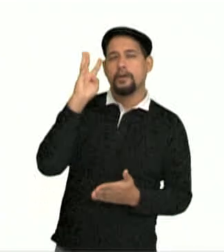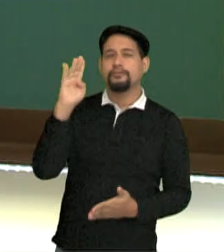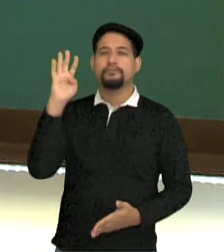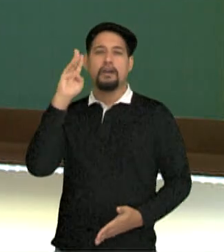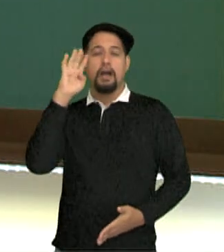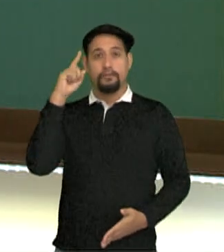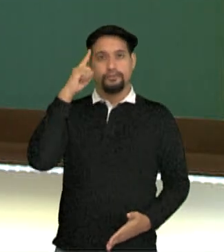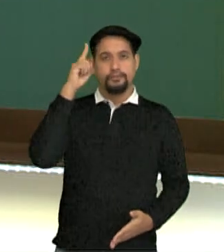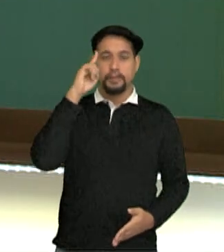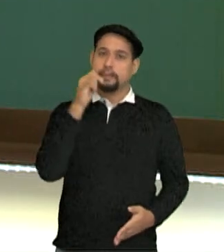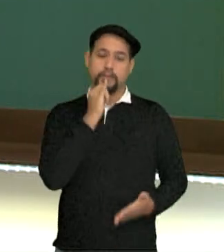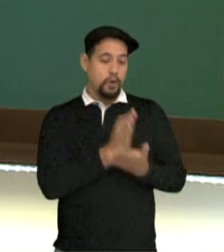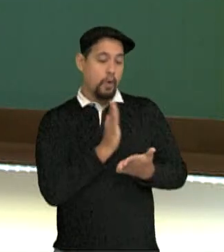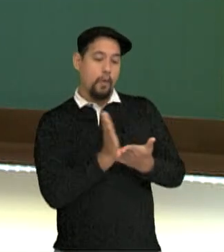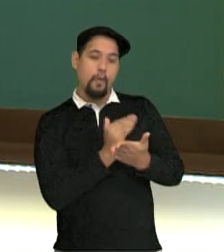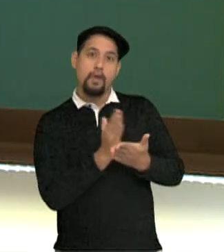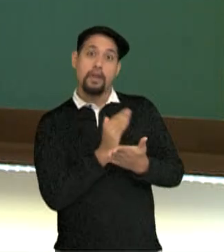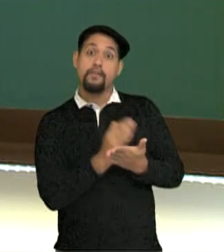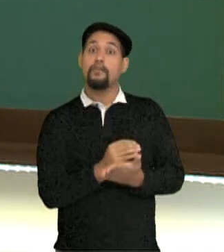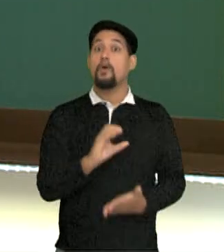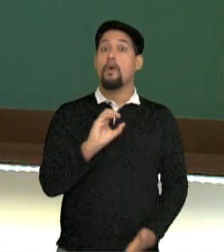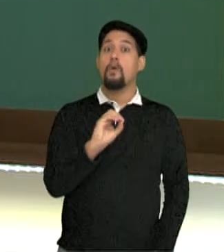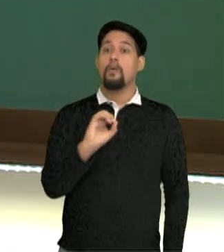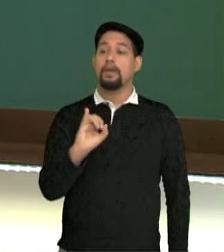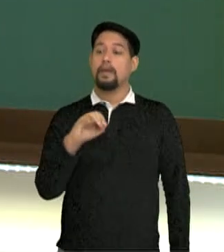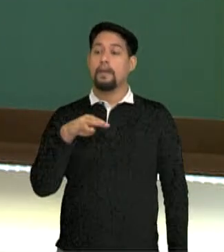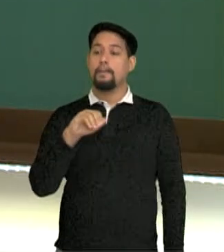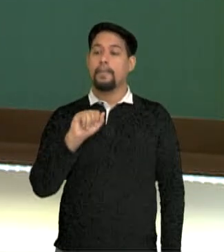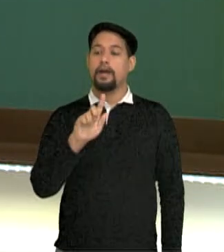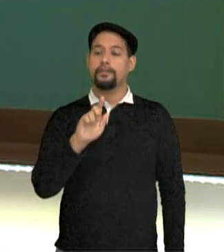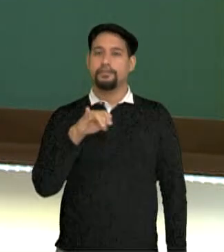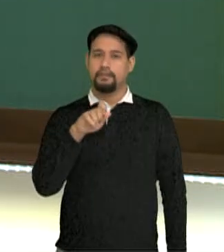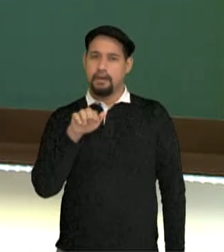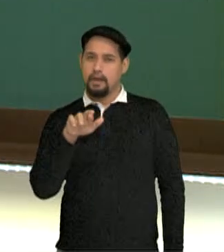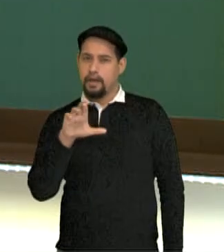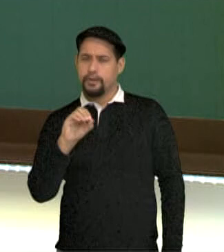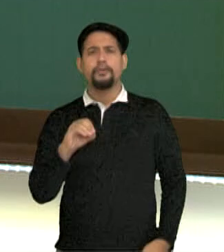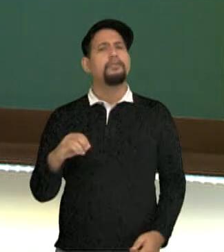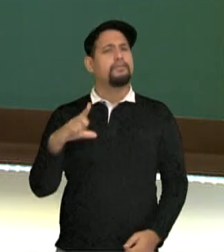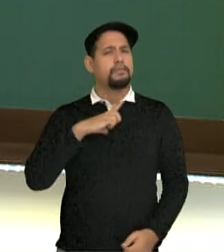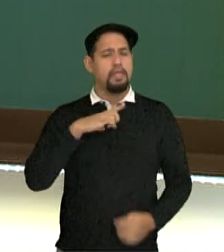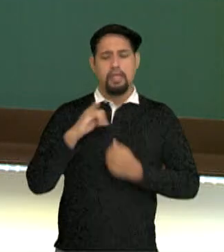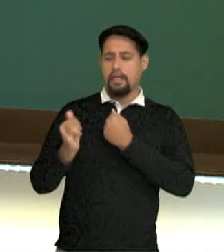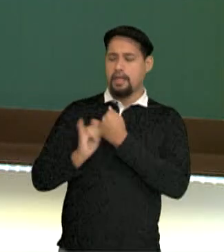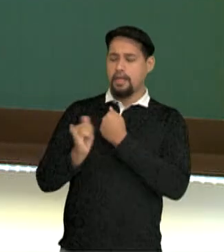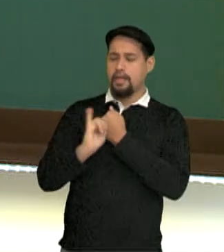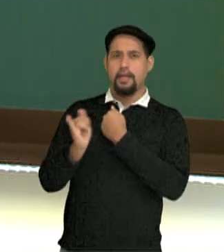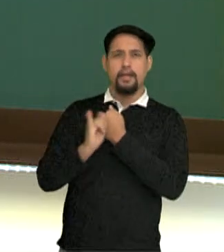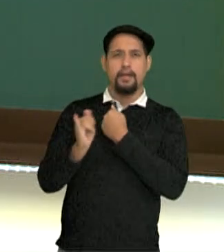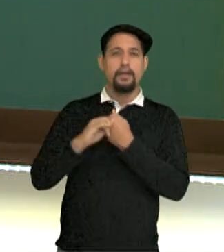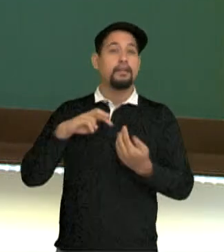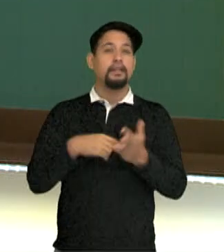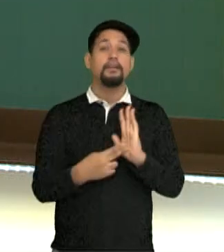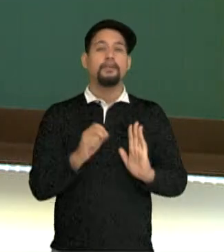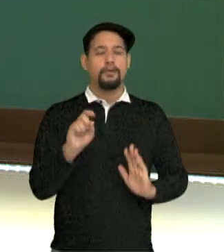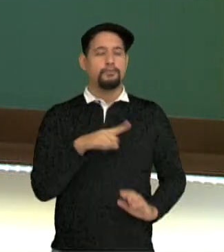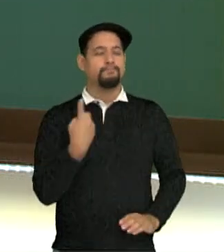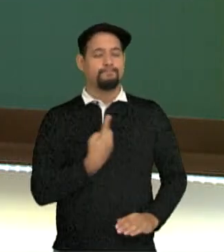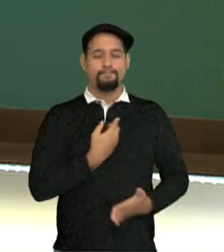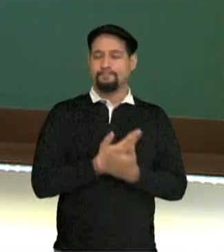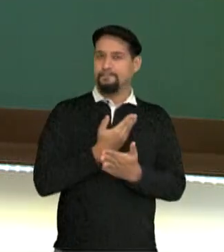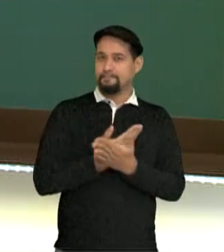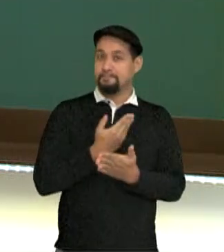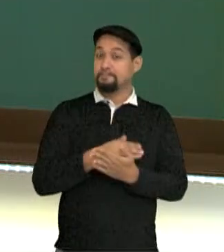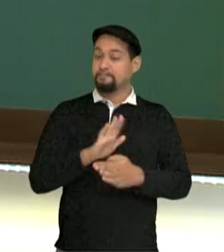Então, no livro O Imaginário Cotidiano, de Moacir Scliar, você tem essa crônica que é objeto do nosso estudo.